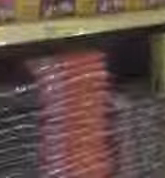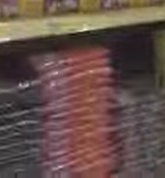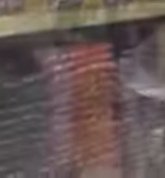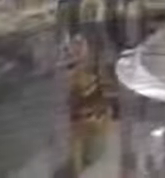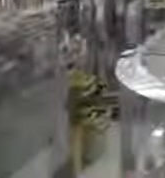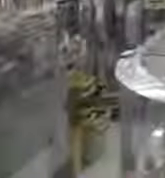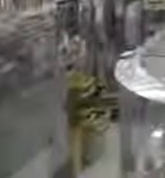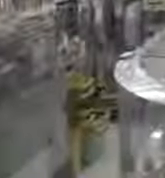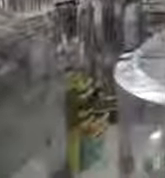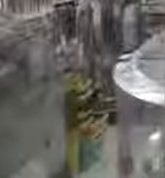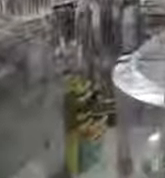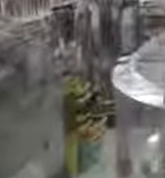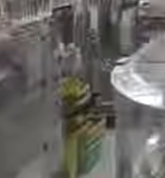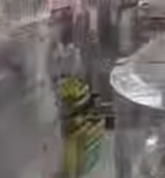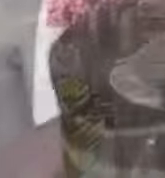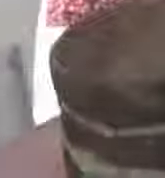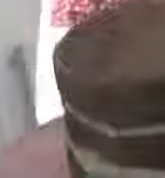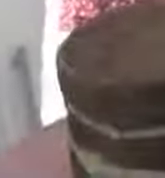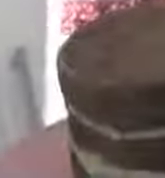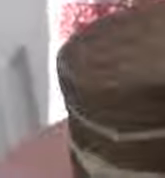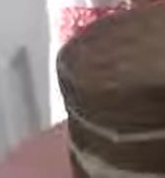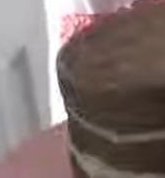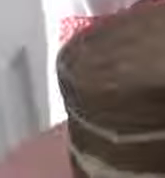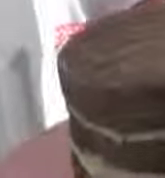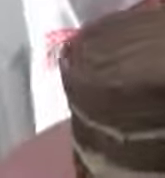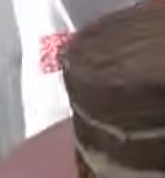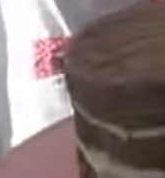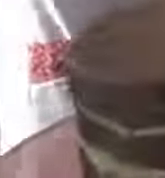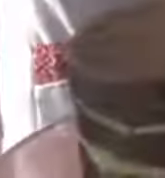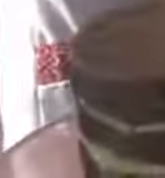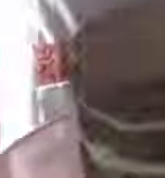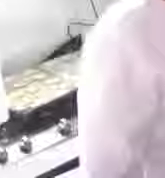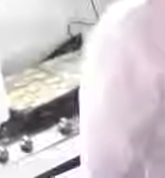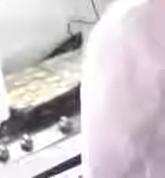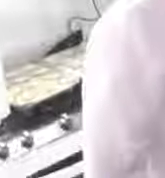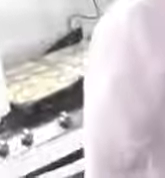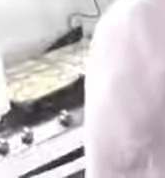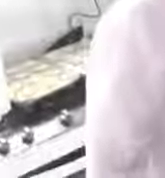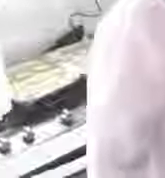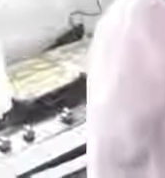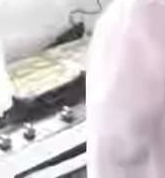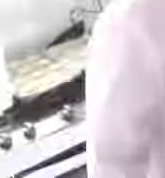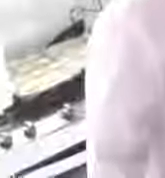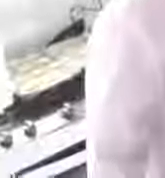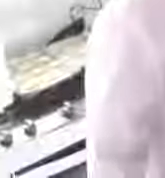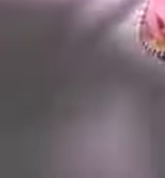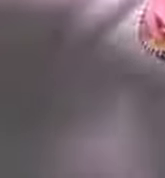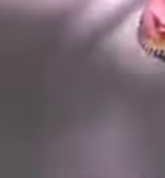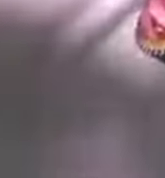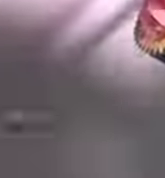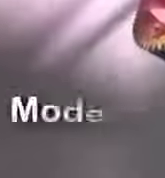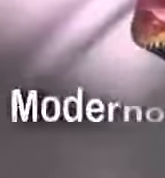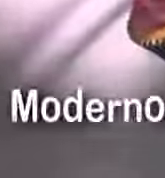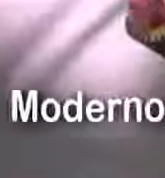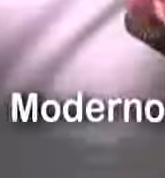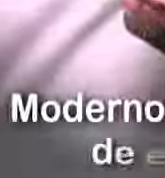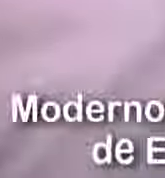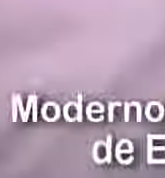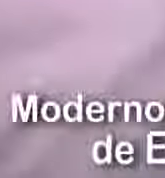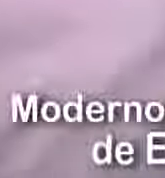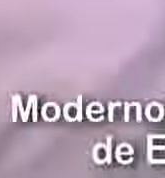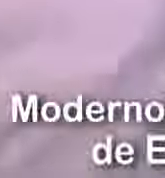uma grande novidade para você. É o mais novo e exclusivo Centro Culinário, com ótimos profissionais e os mais modernos